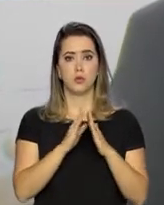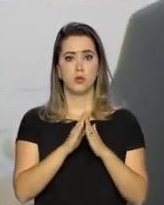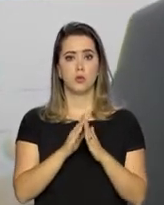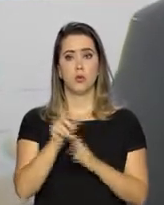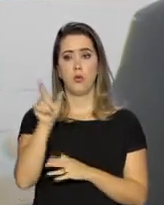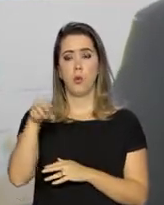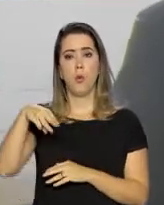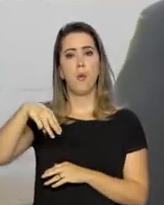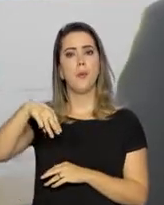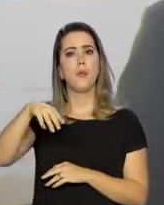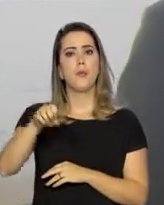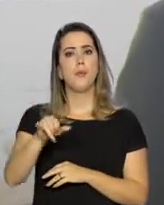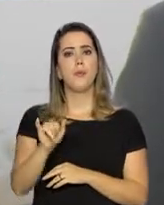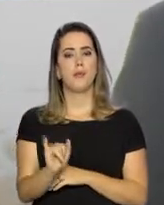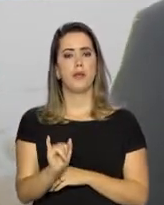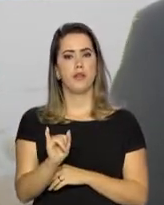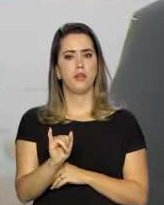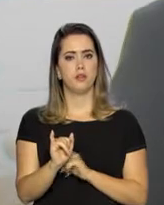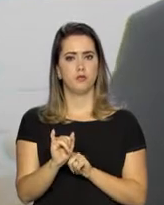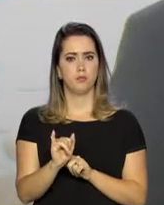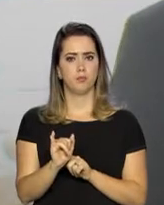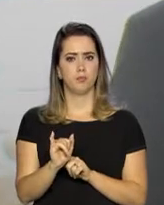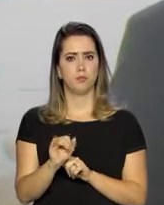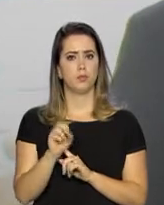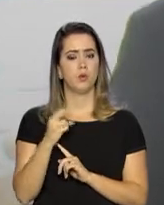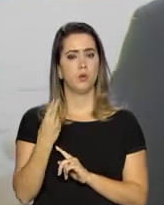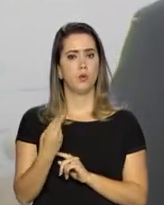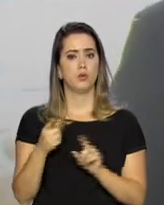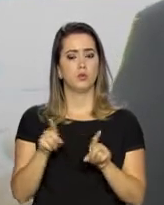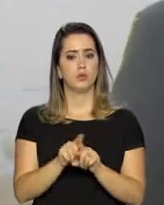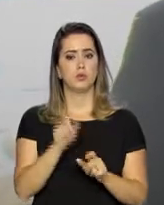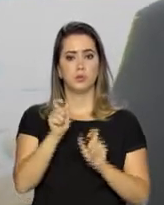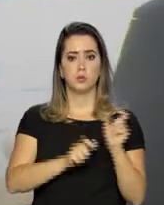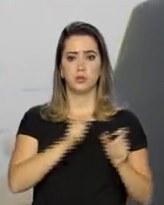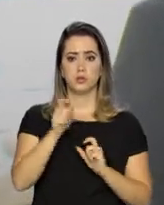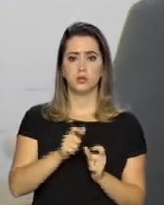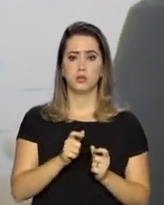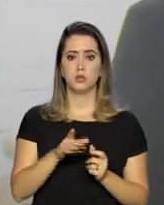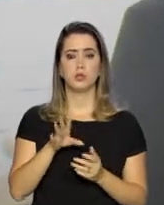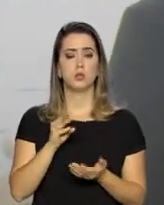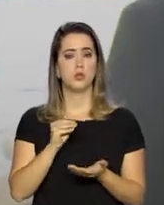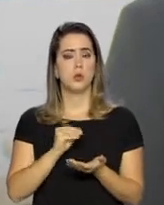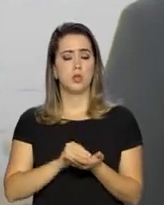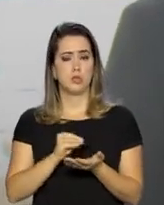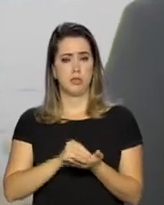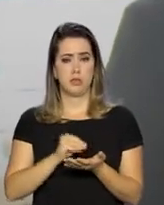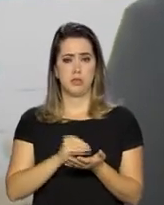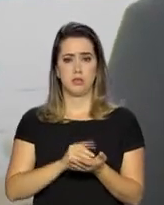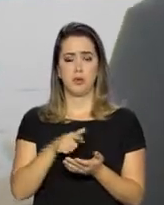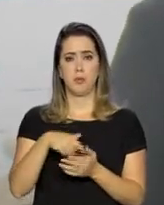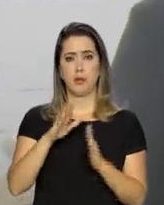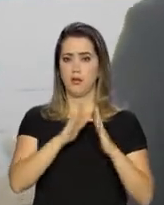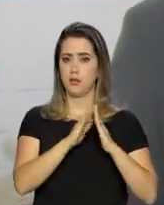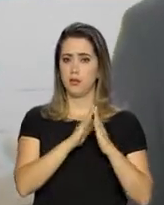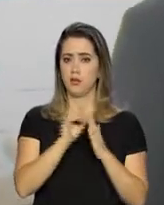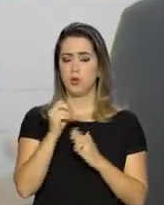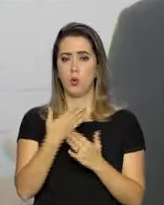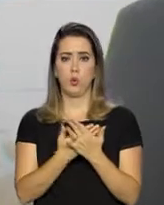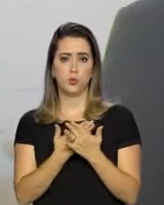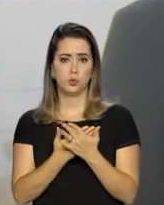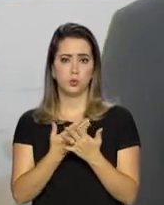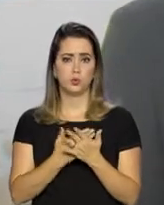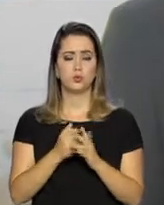individuais como os microempreendedores individuais e contribuintes facultativos caso de donas de casa estudantes